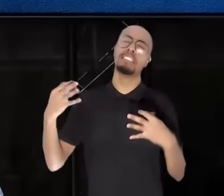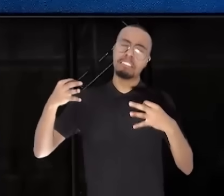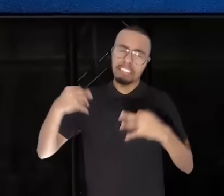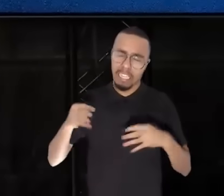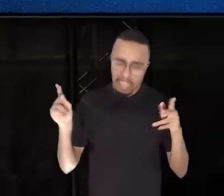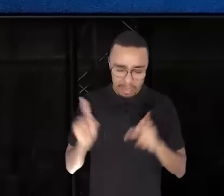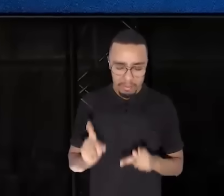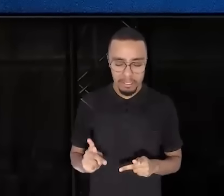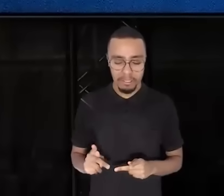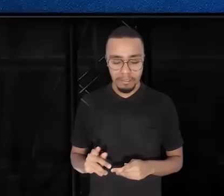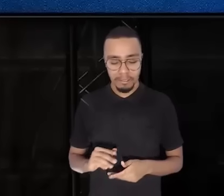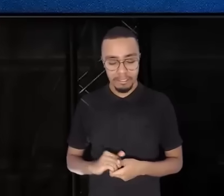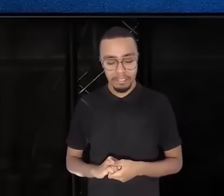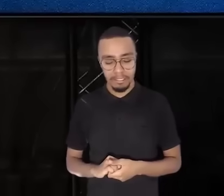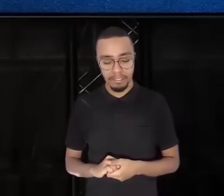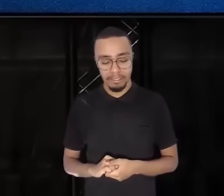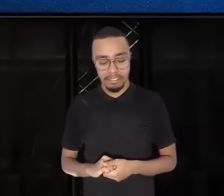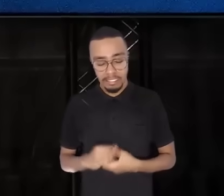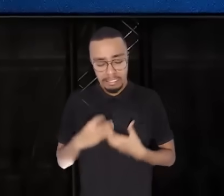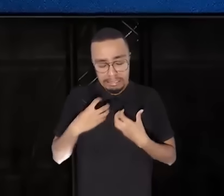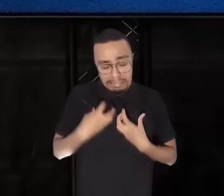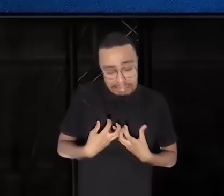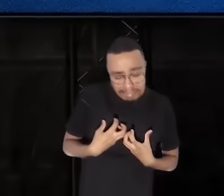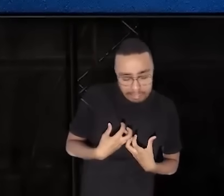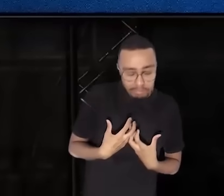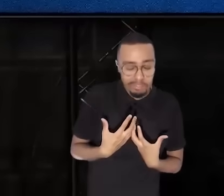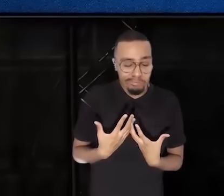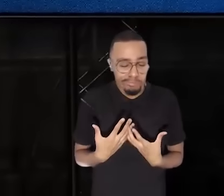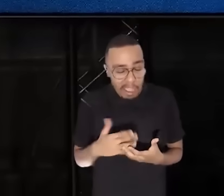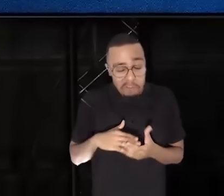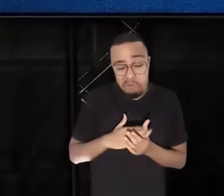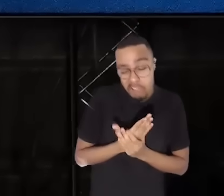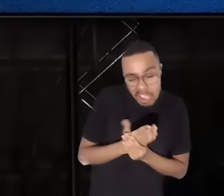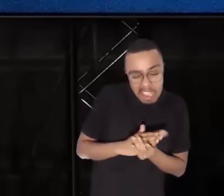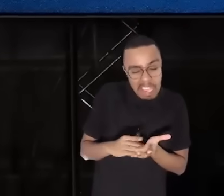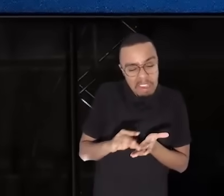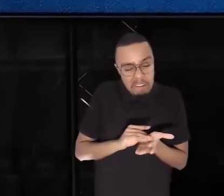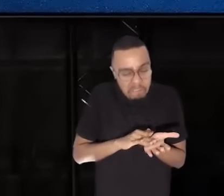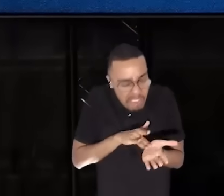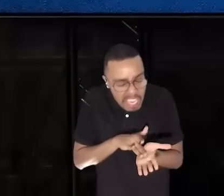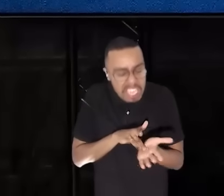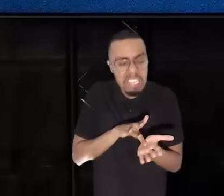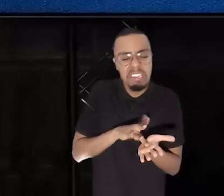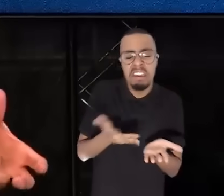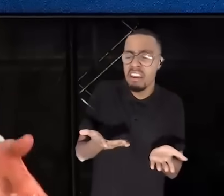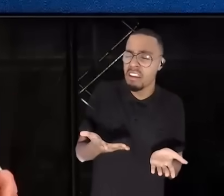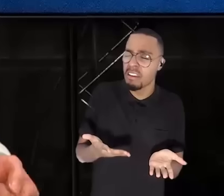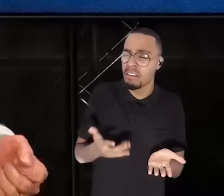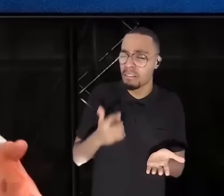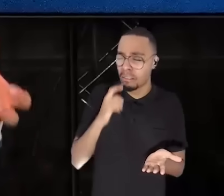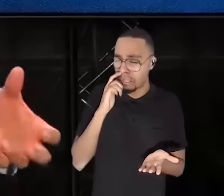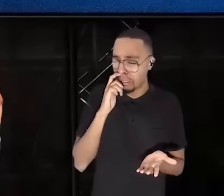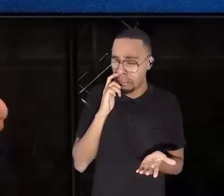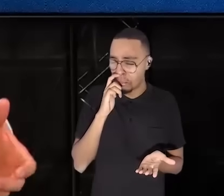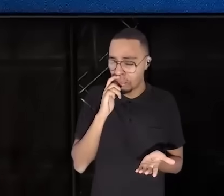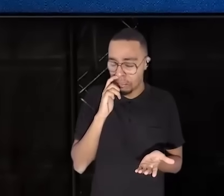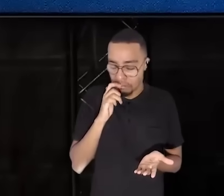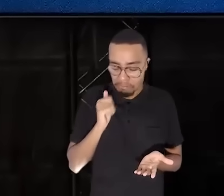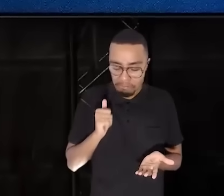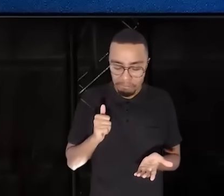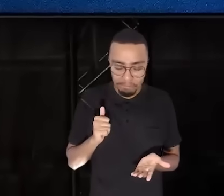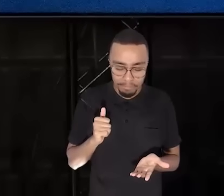Estamos cansados de artificialidade, estamos cansados de coisas que não